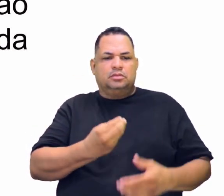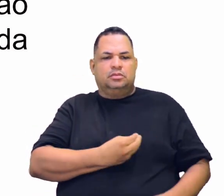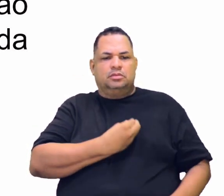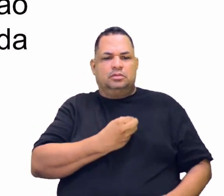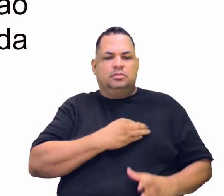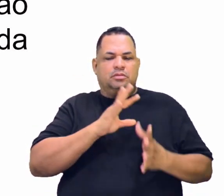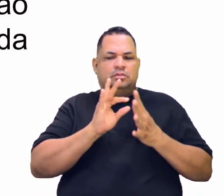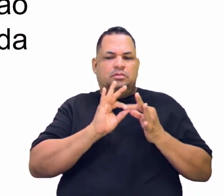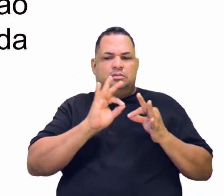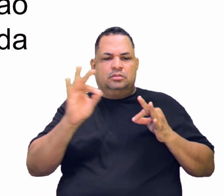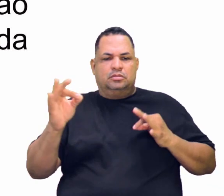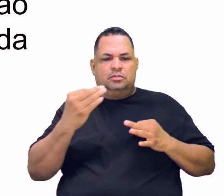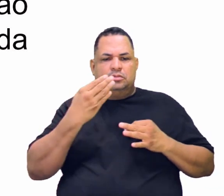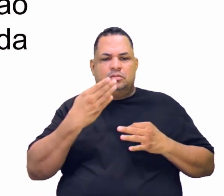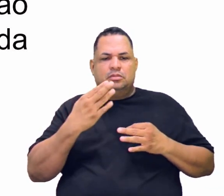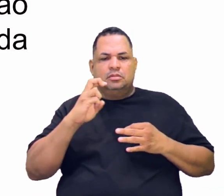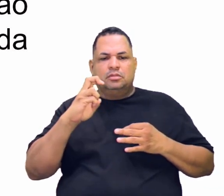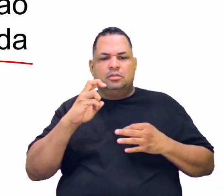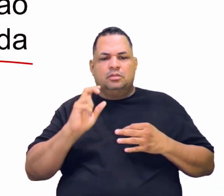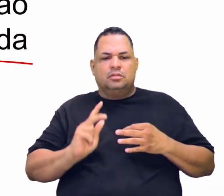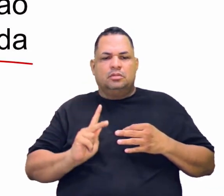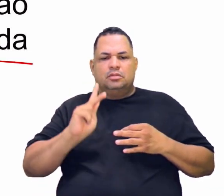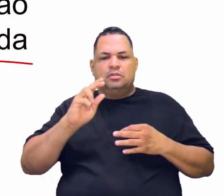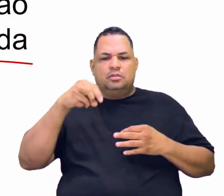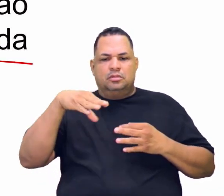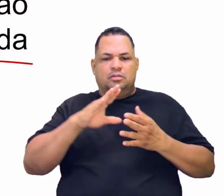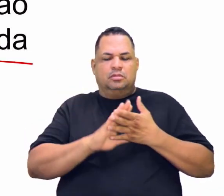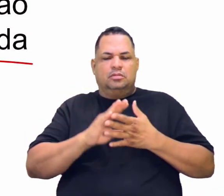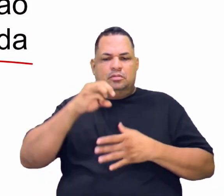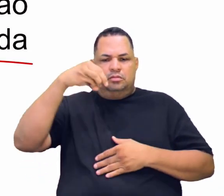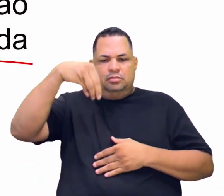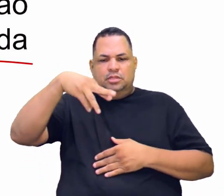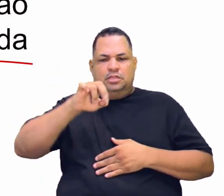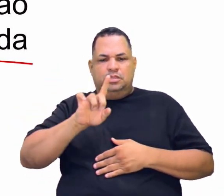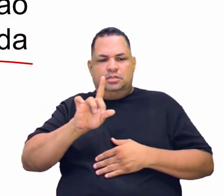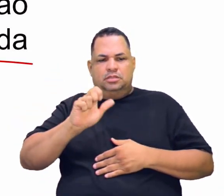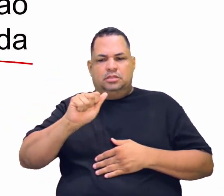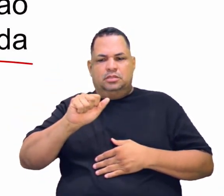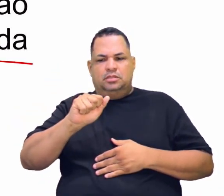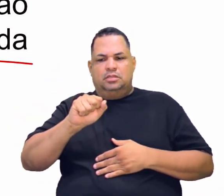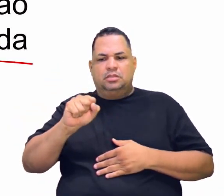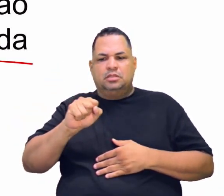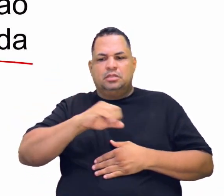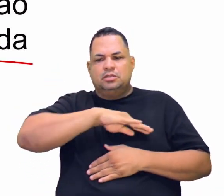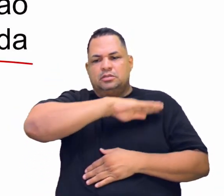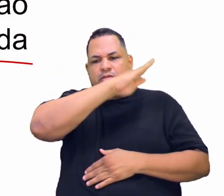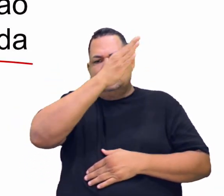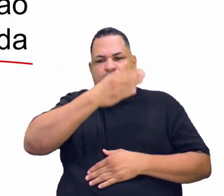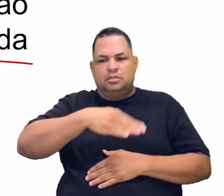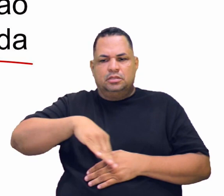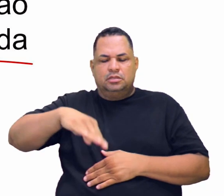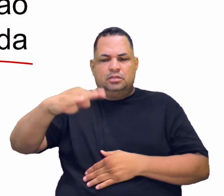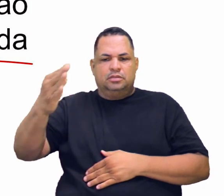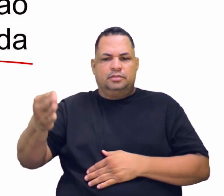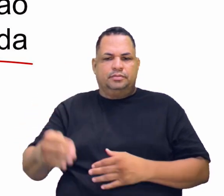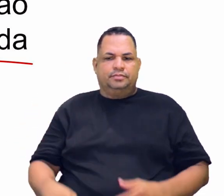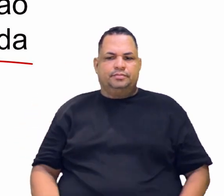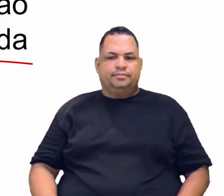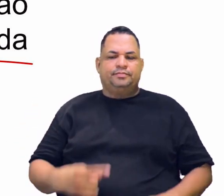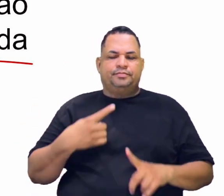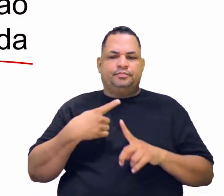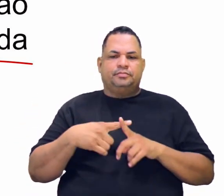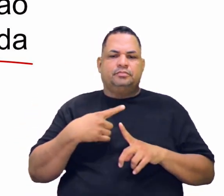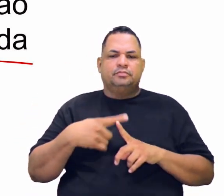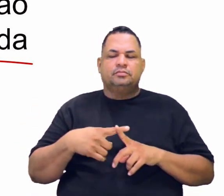a 45 km lá da região de Mirante da Serra. Eu falo que era porque,